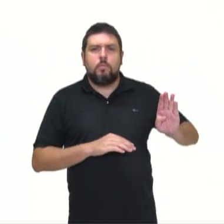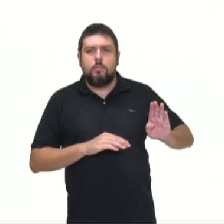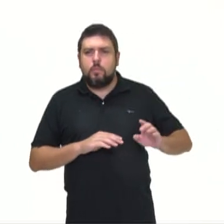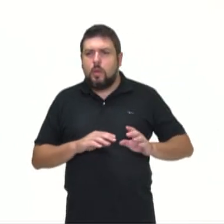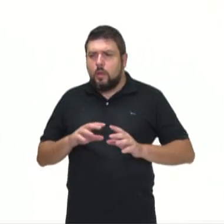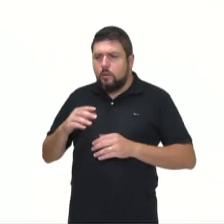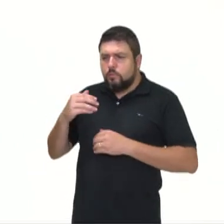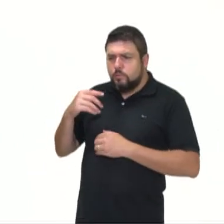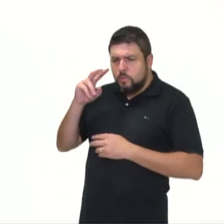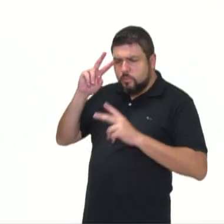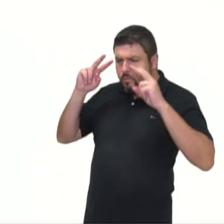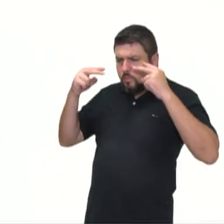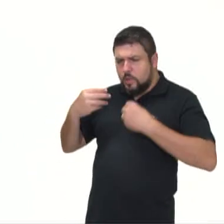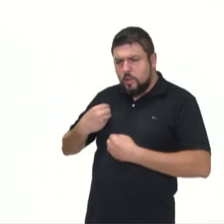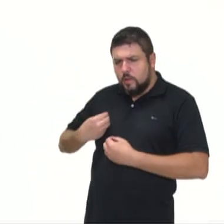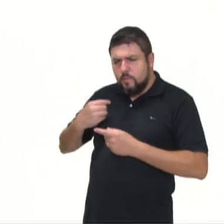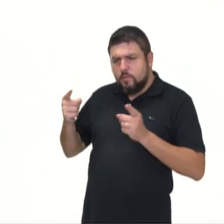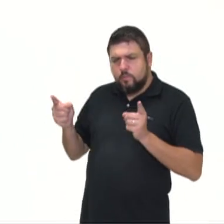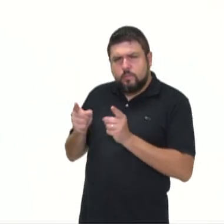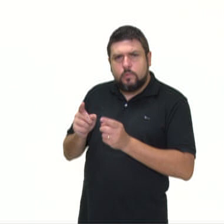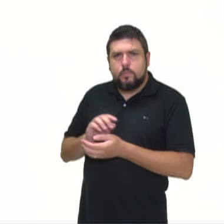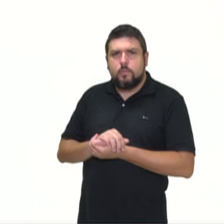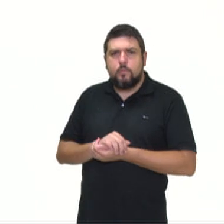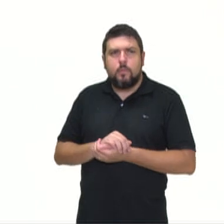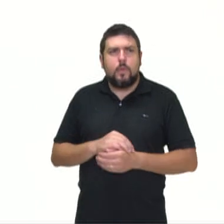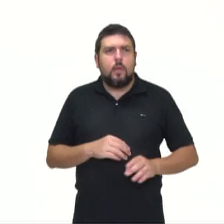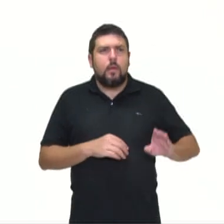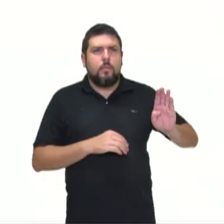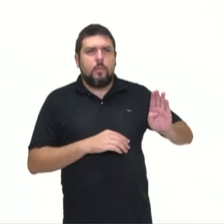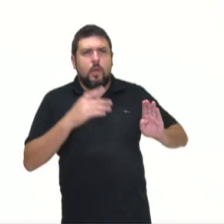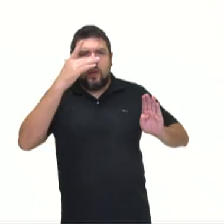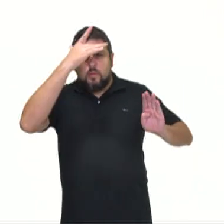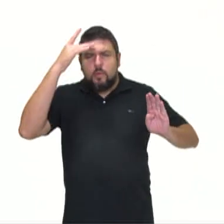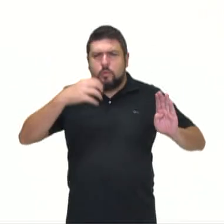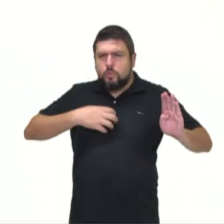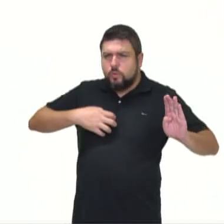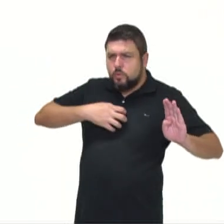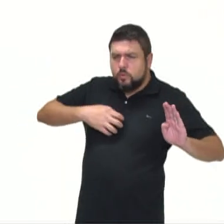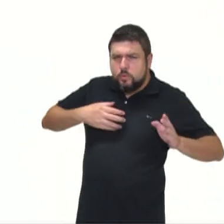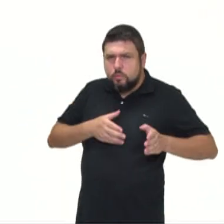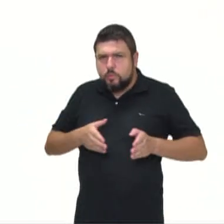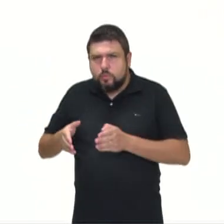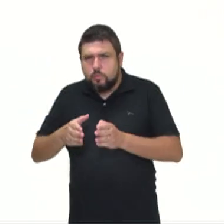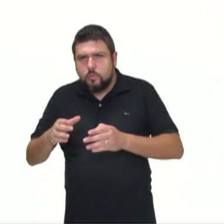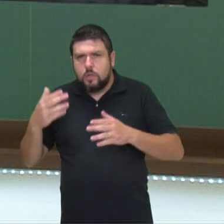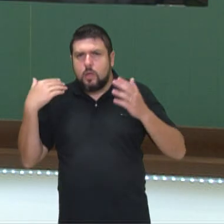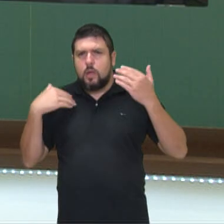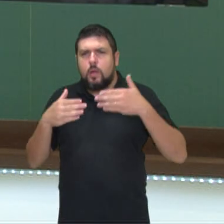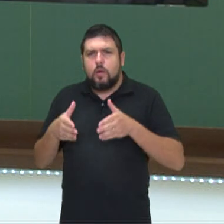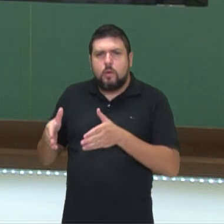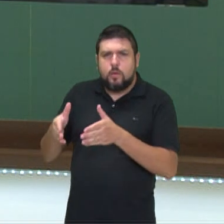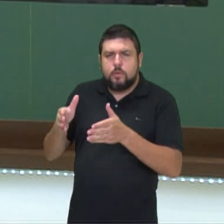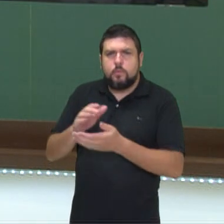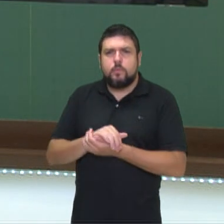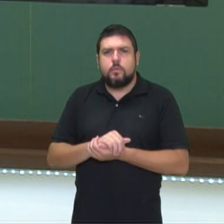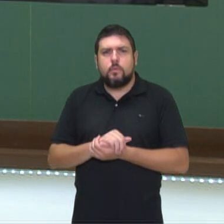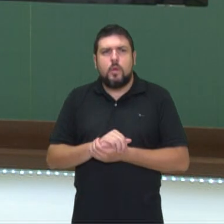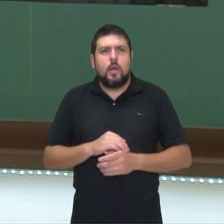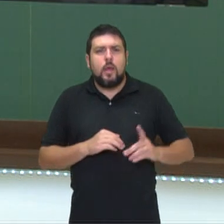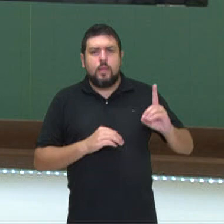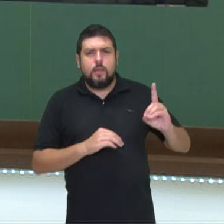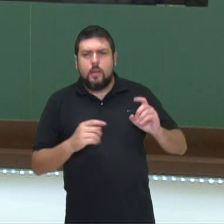pequena. C. A pessoa insatisfeita percorreu o caminho. D. Ele voltou arrependido. Verifique